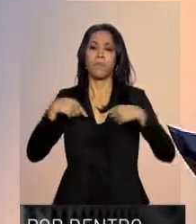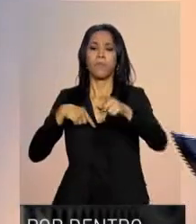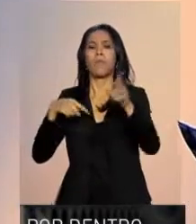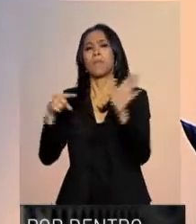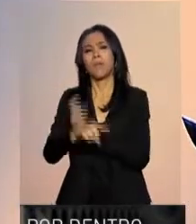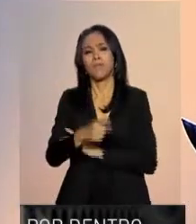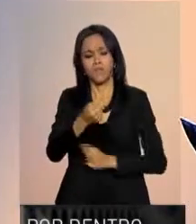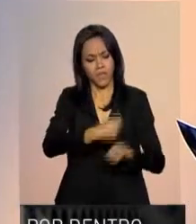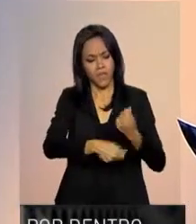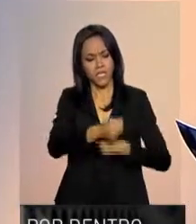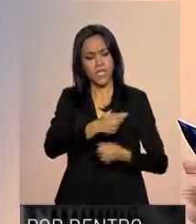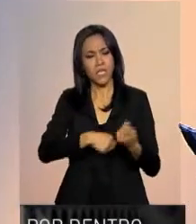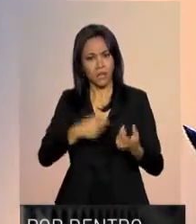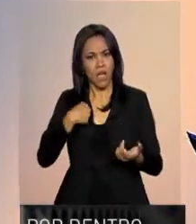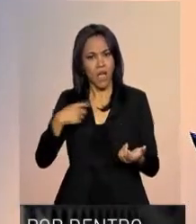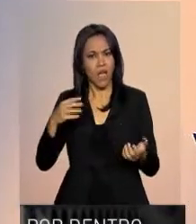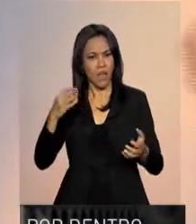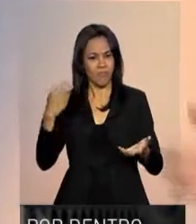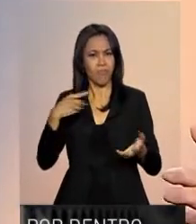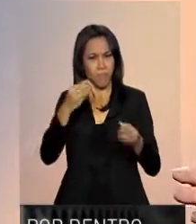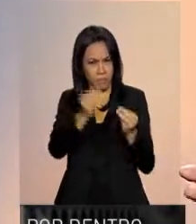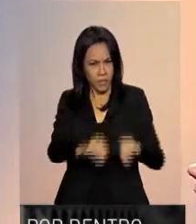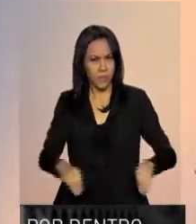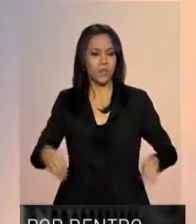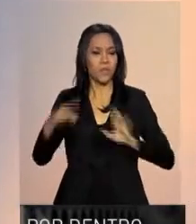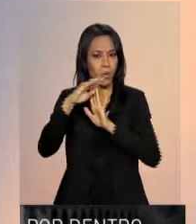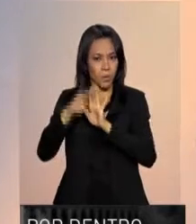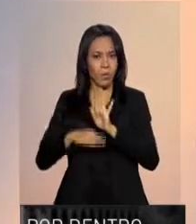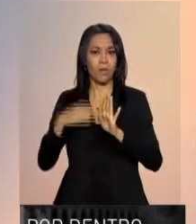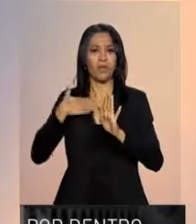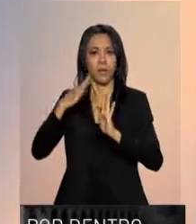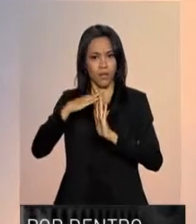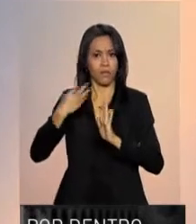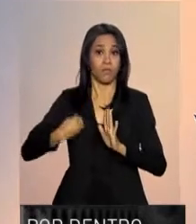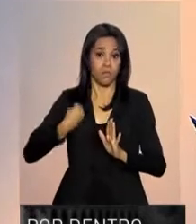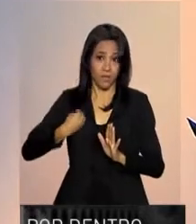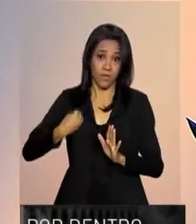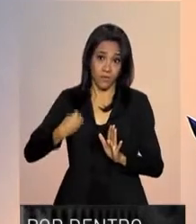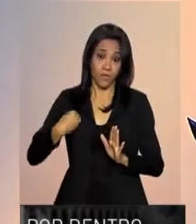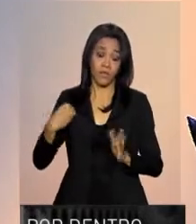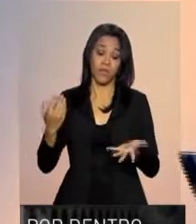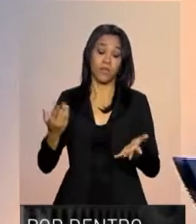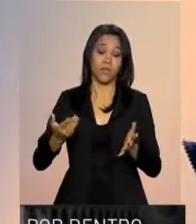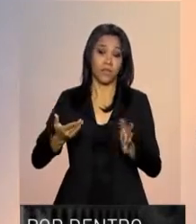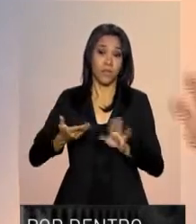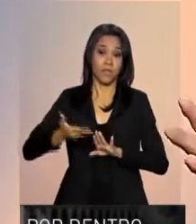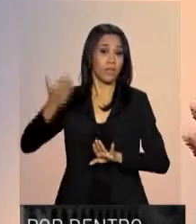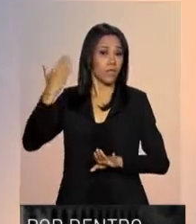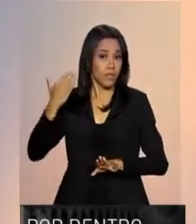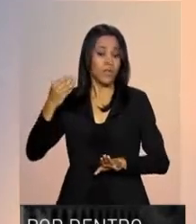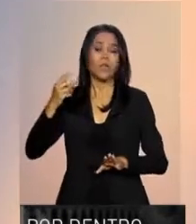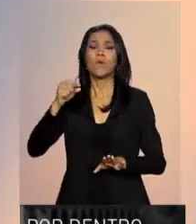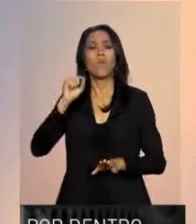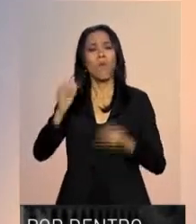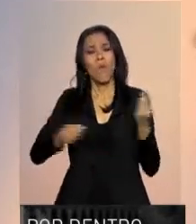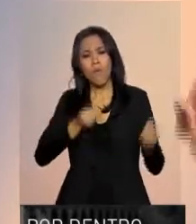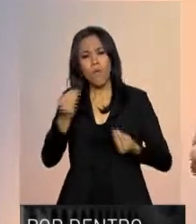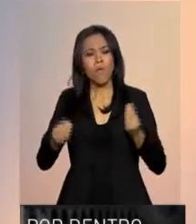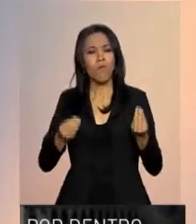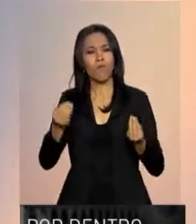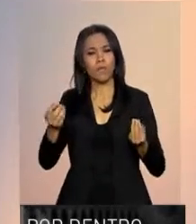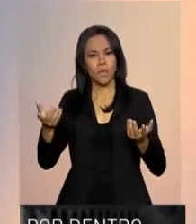também afetou o programa minha casa minha vida a partir do último ano da gestão anterior do governo federal enfim como tem sido nem a